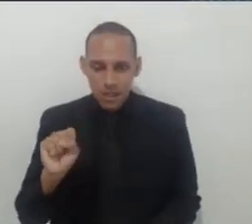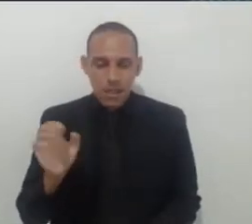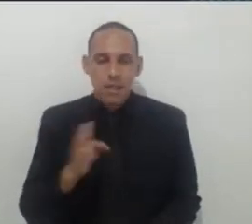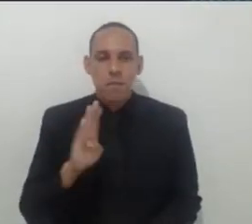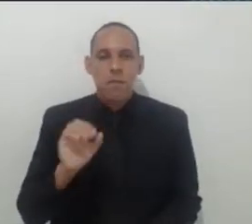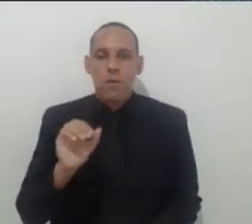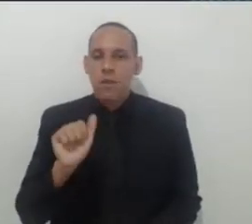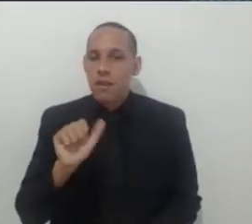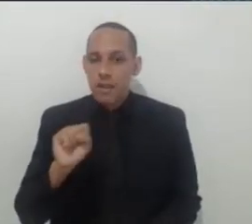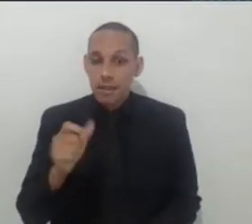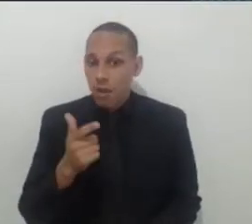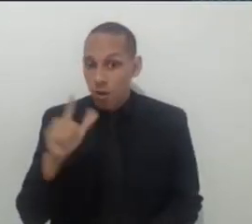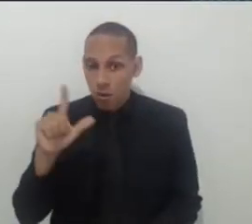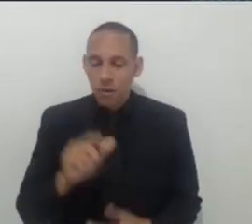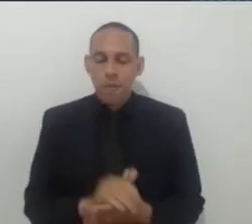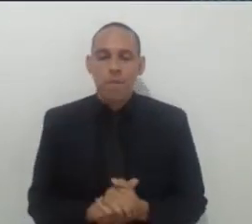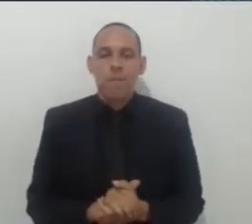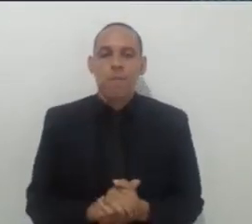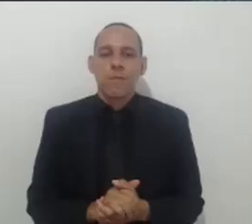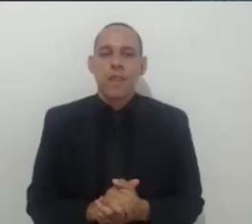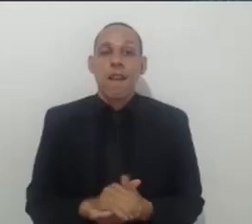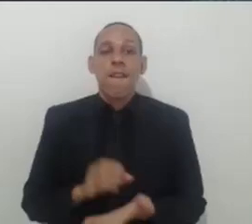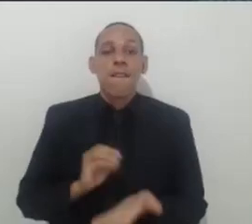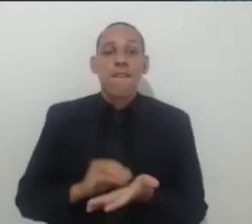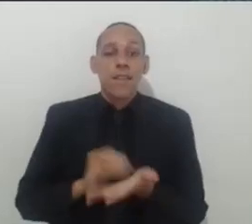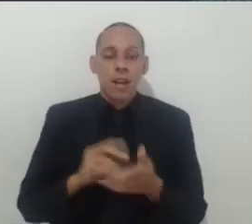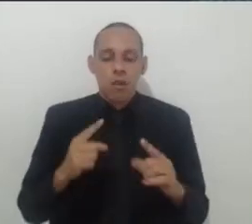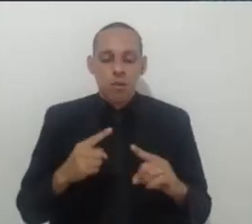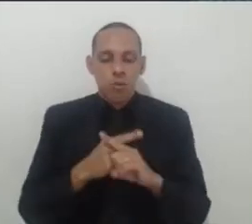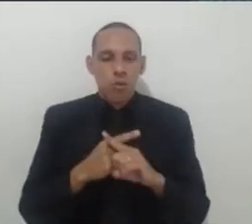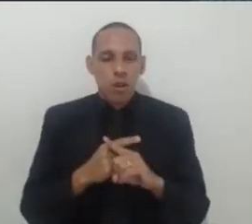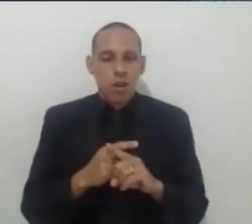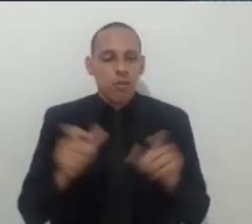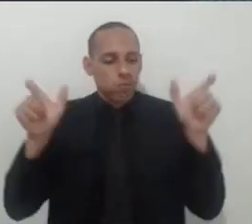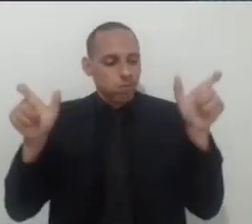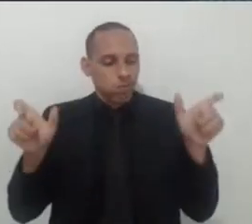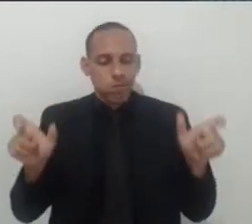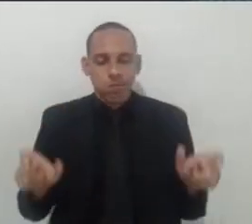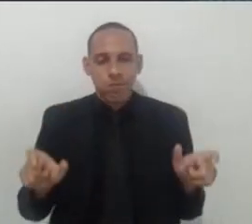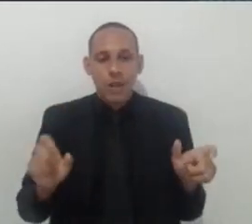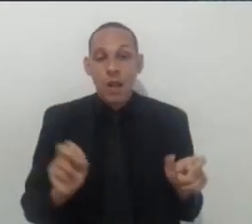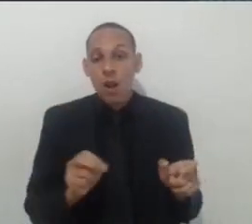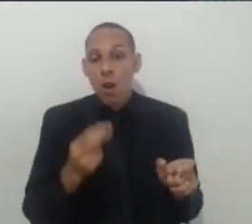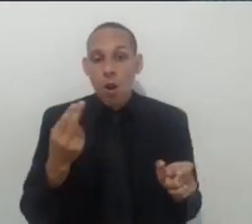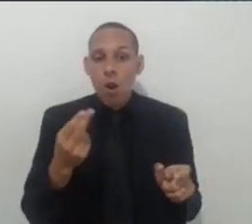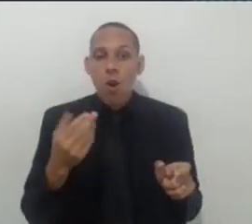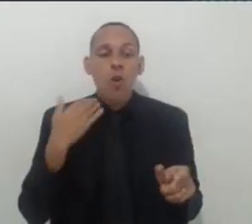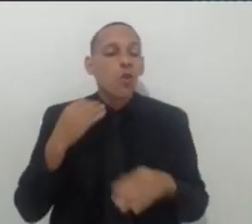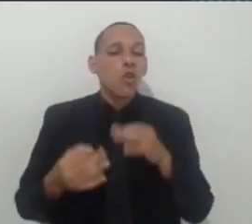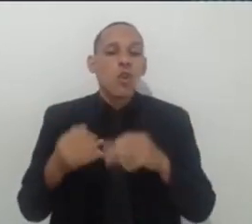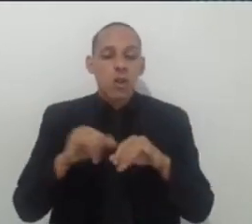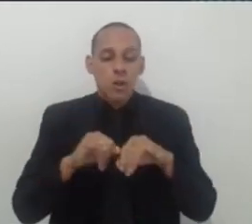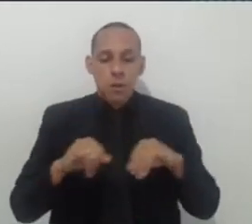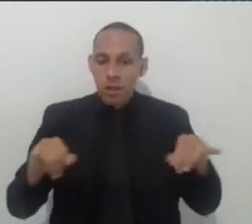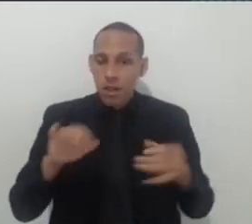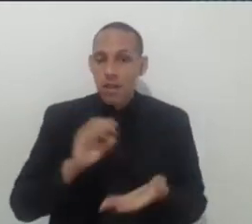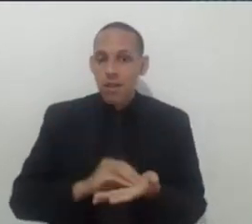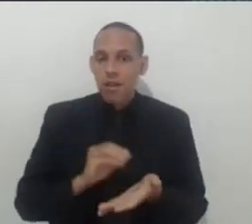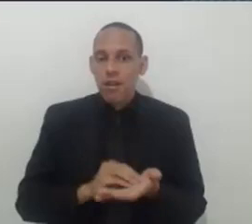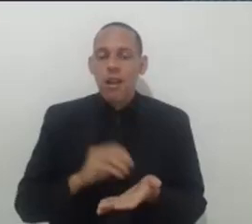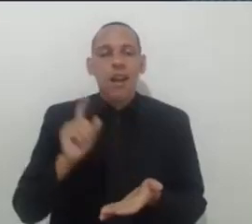sentido, ausência de controvérsia entre as partes ou de pronunciamento judicial sobre a questão, que é o